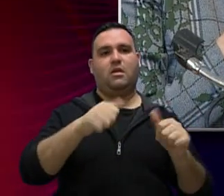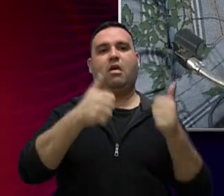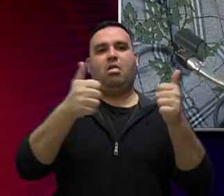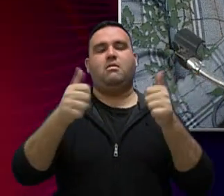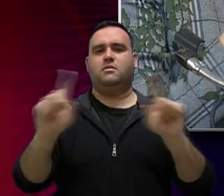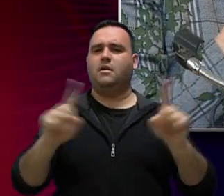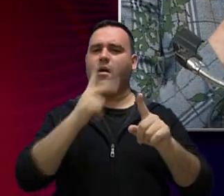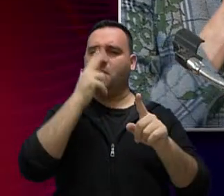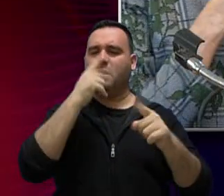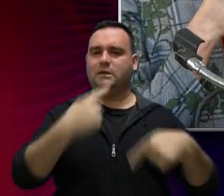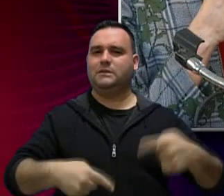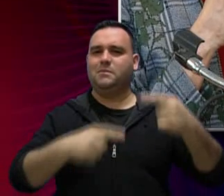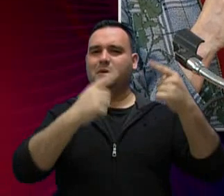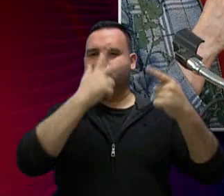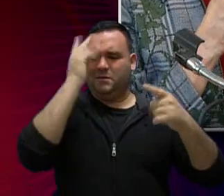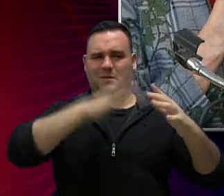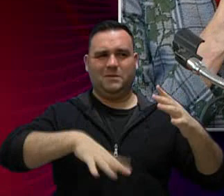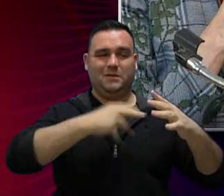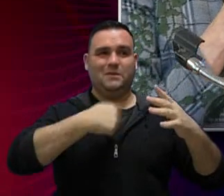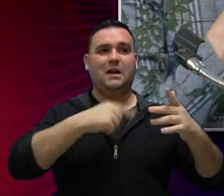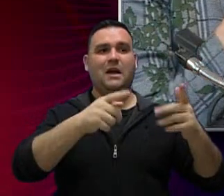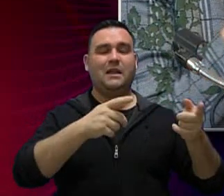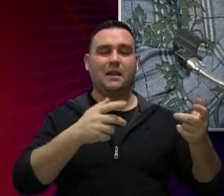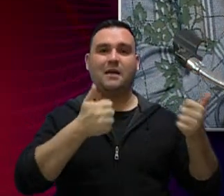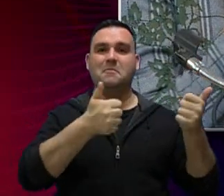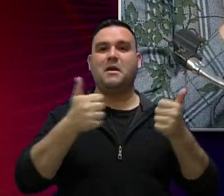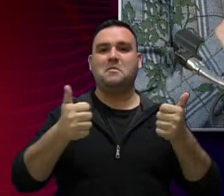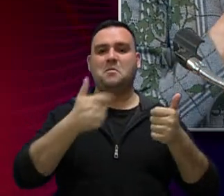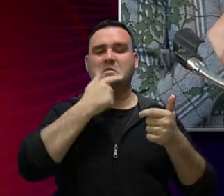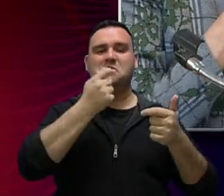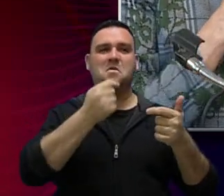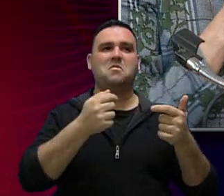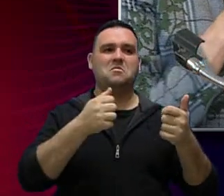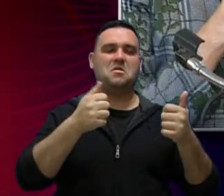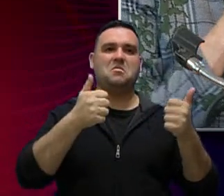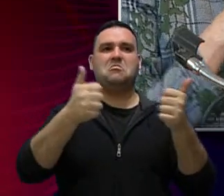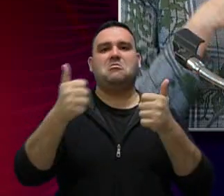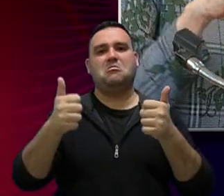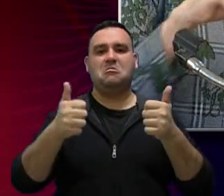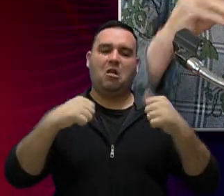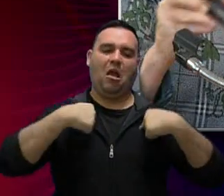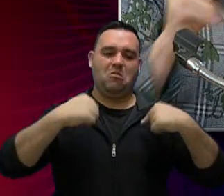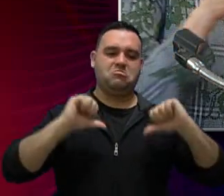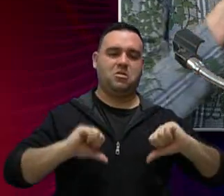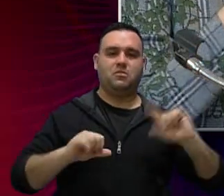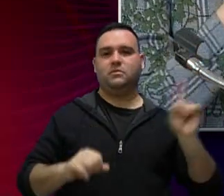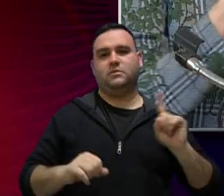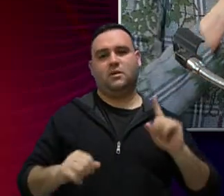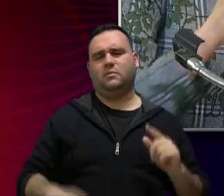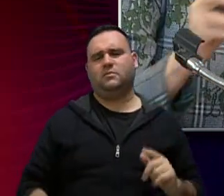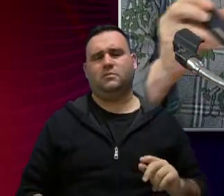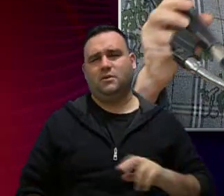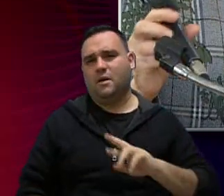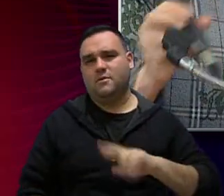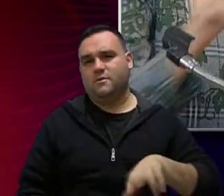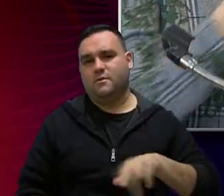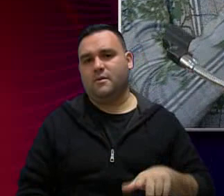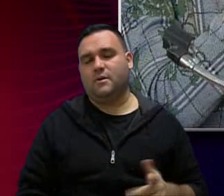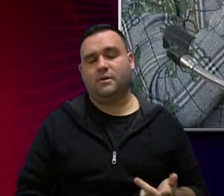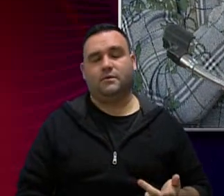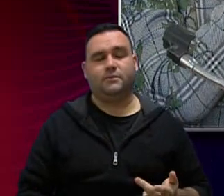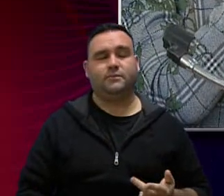e pode aparecer no debate que ela é muito otimista mas o secretário é super otimista e não